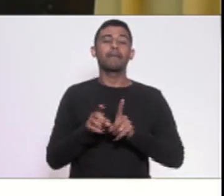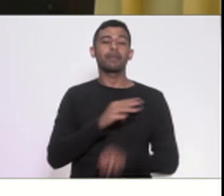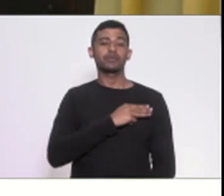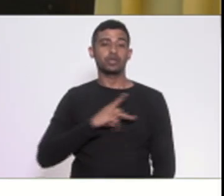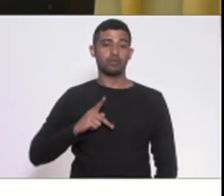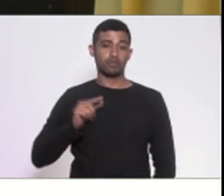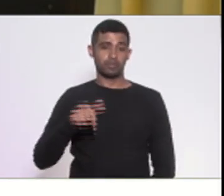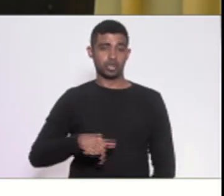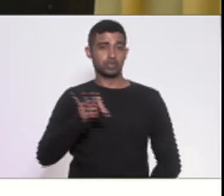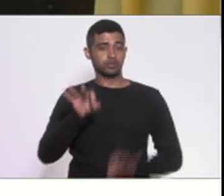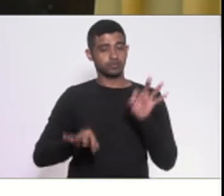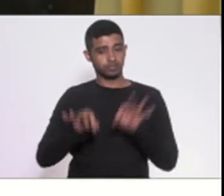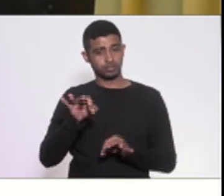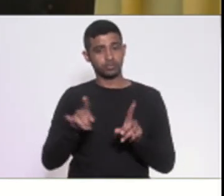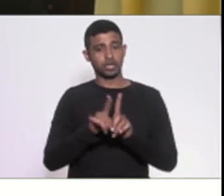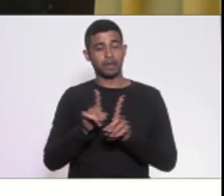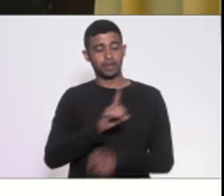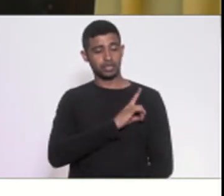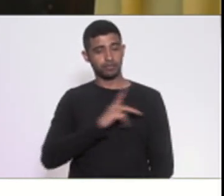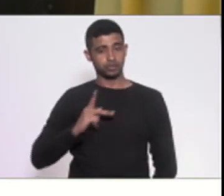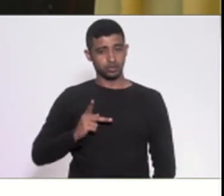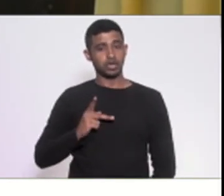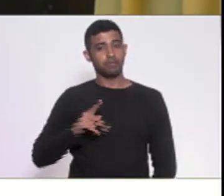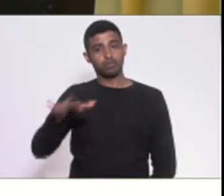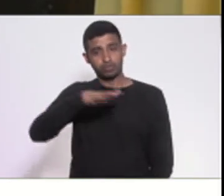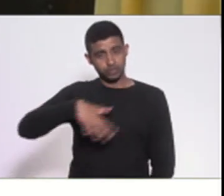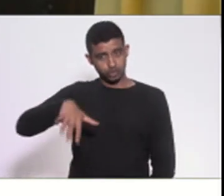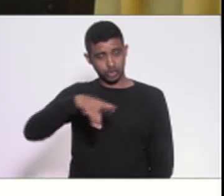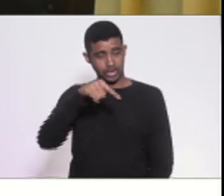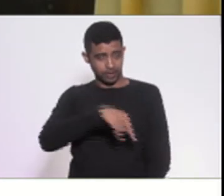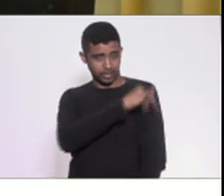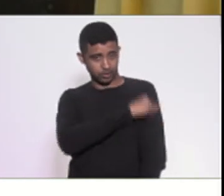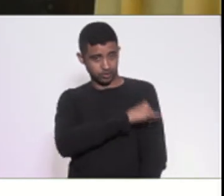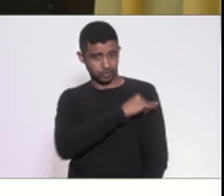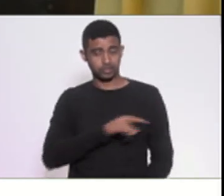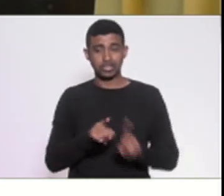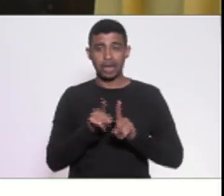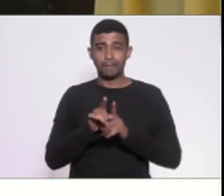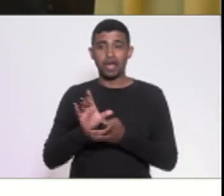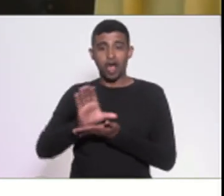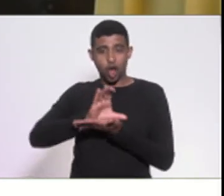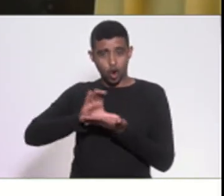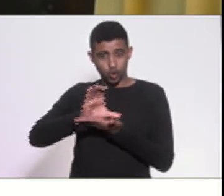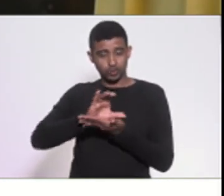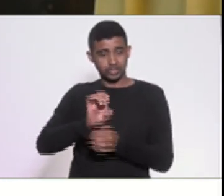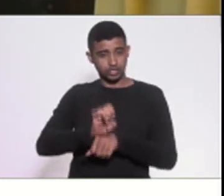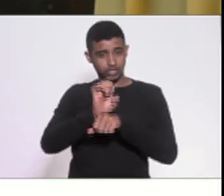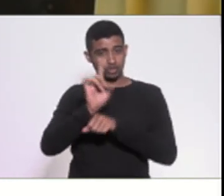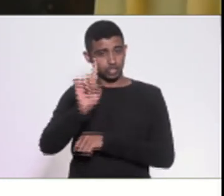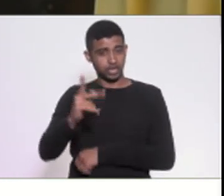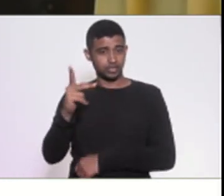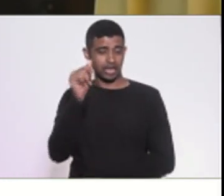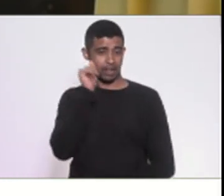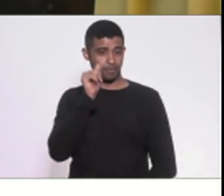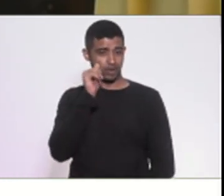Rio de Janeiro, à Defensoria Pública Geral do Estado do Rio de Janeiro e ao Conselho Estadual dos Direitos da Mulher, o